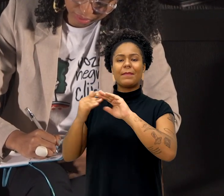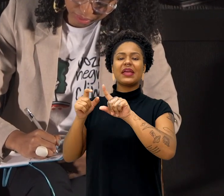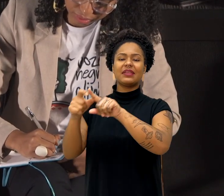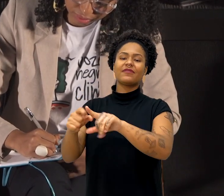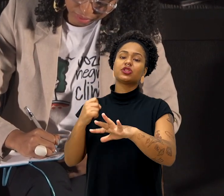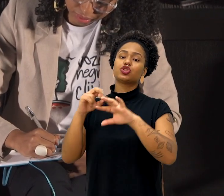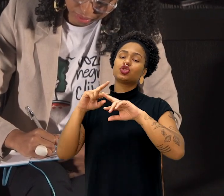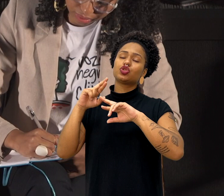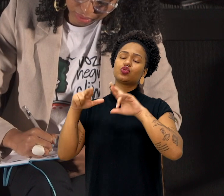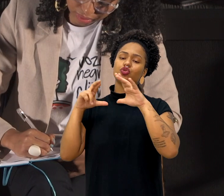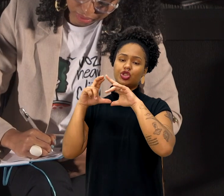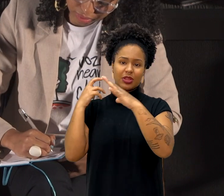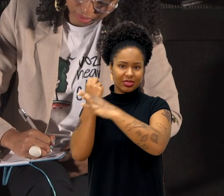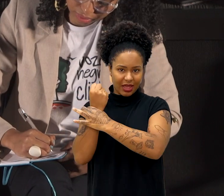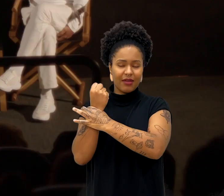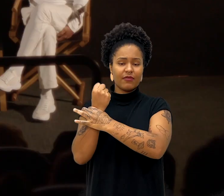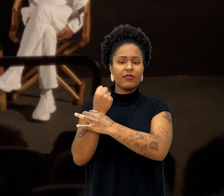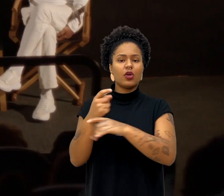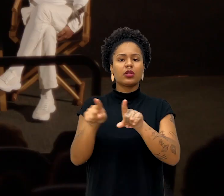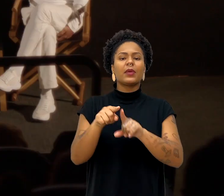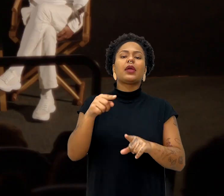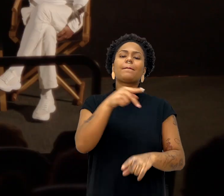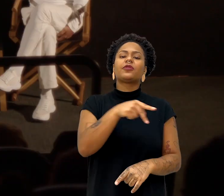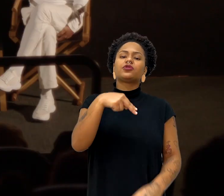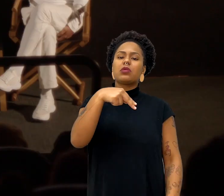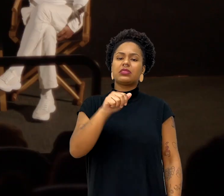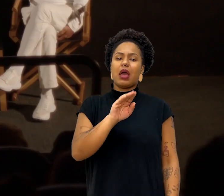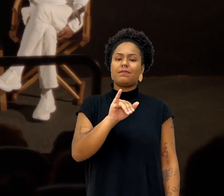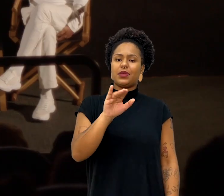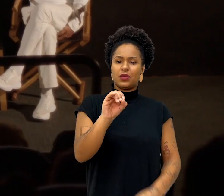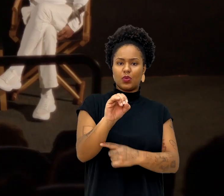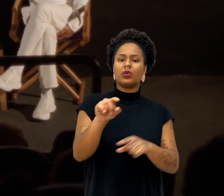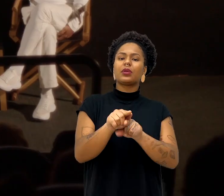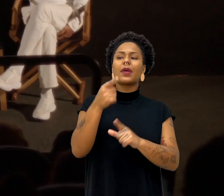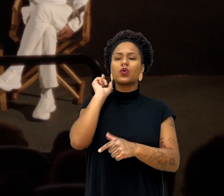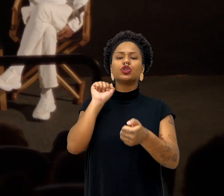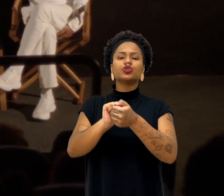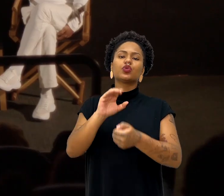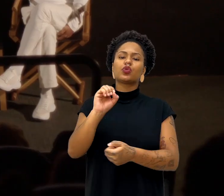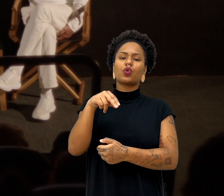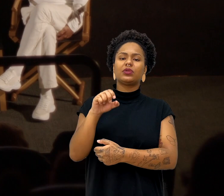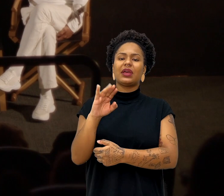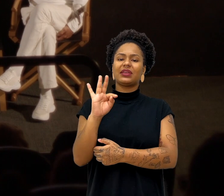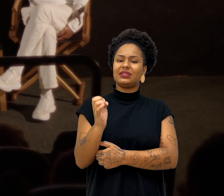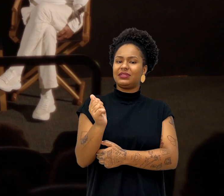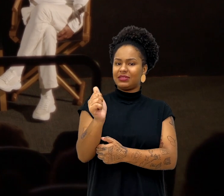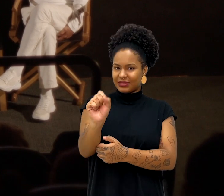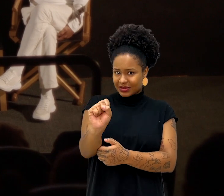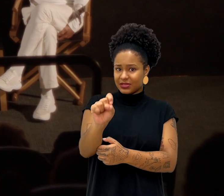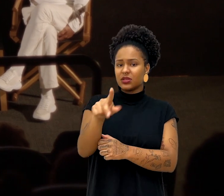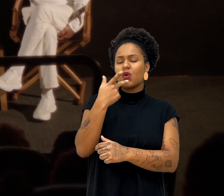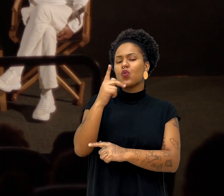com o pessoal do Zero 100, com o professor Nabil. Ontem a gente escreveu um também junto com o Conectas, né, falando sobre